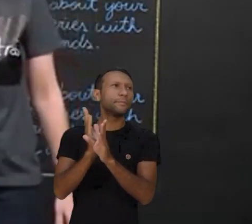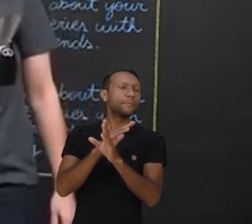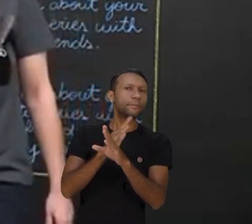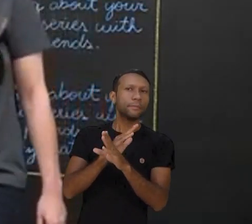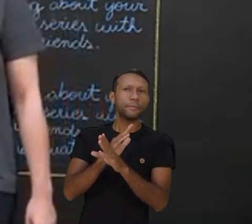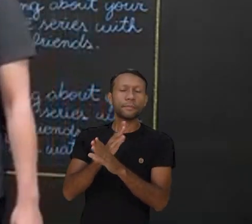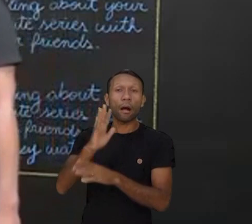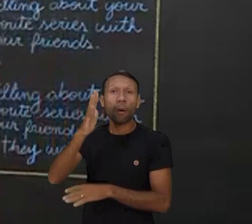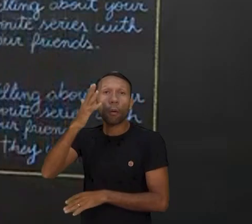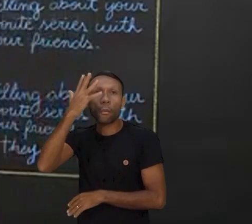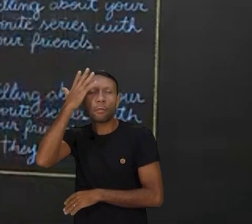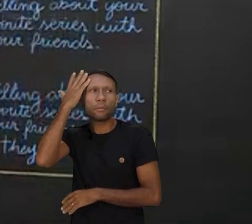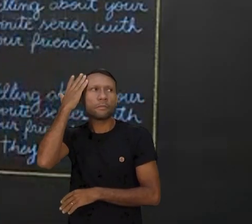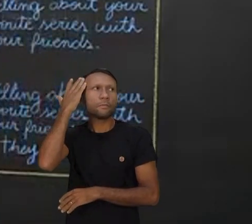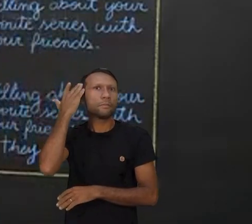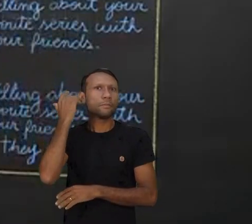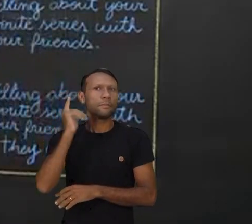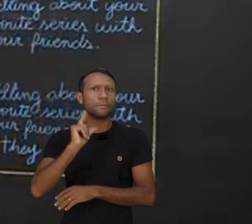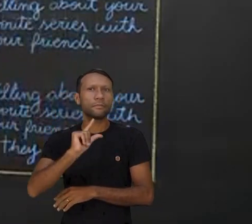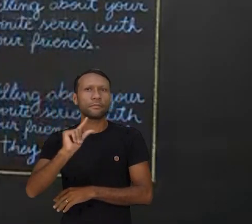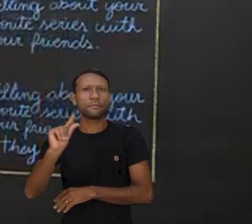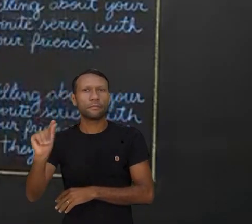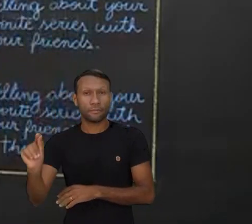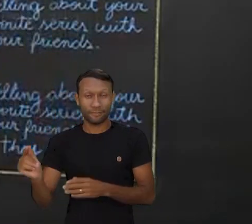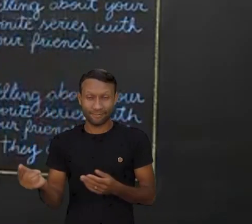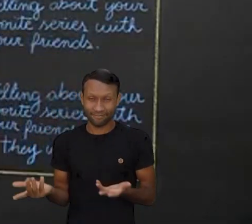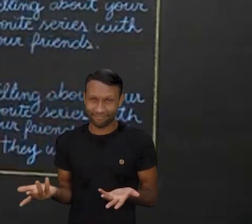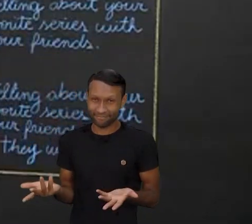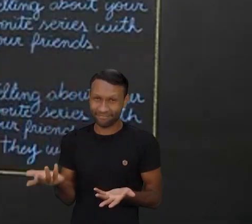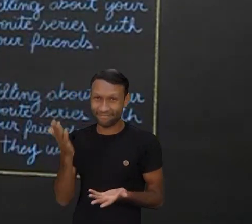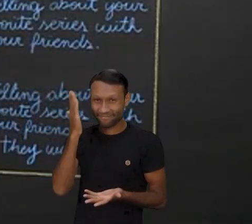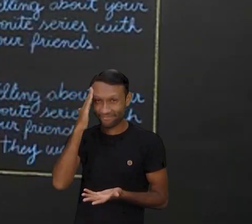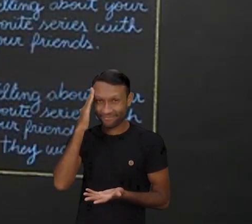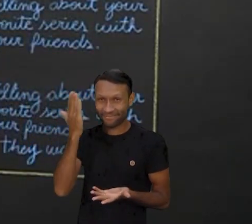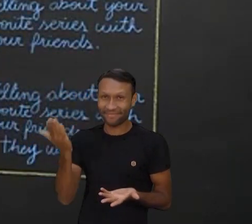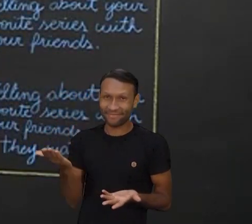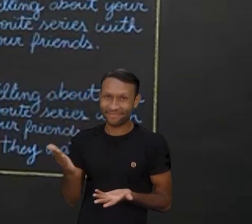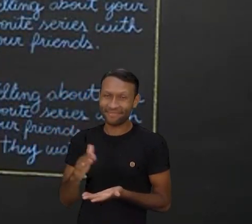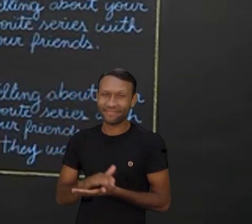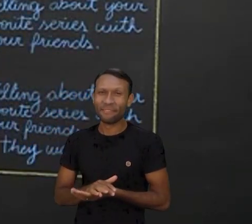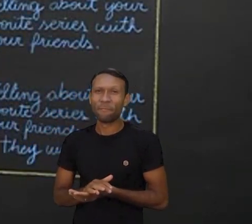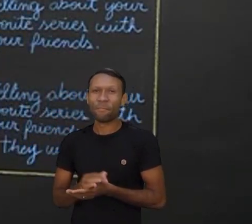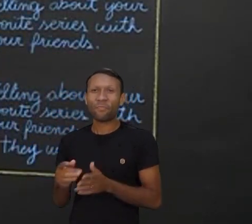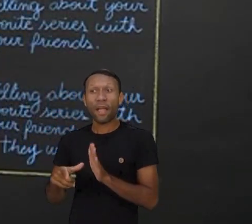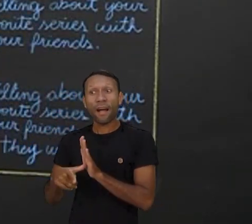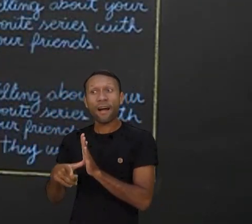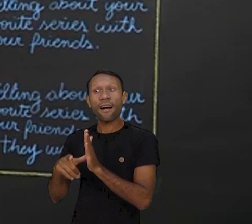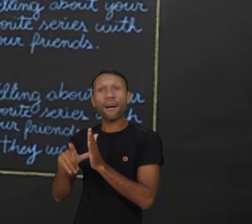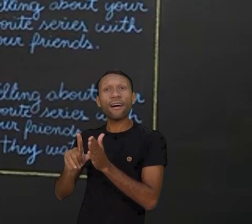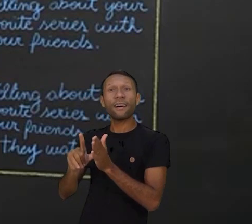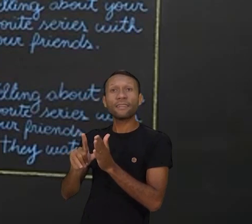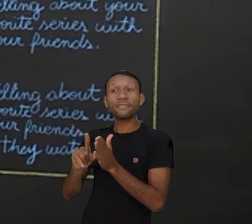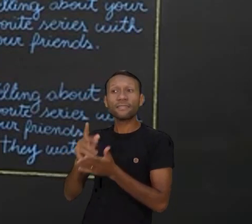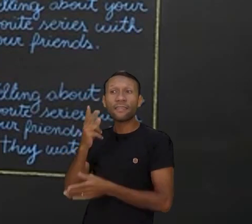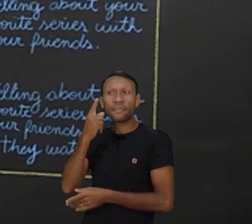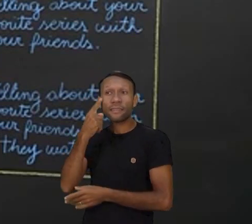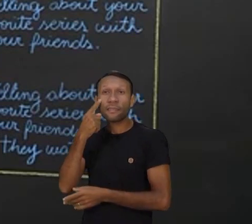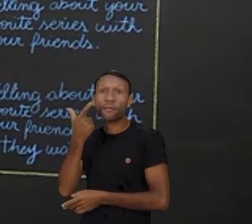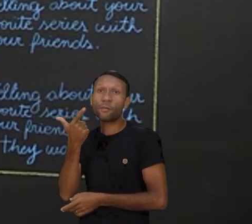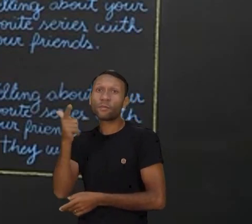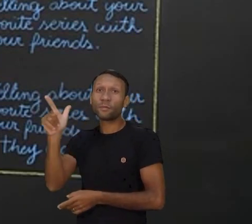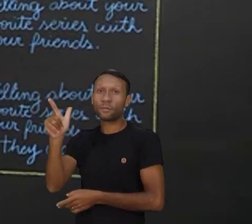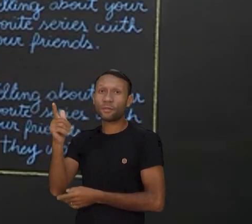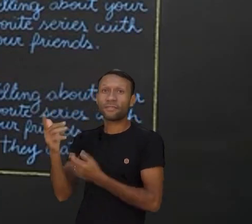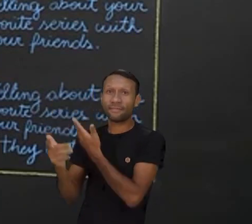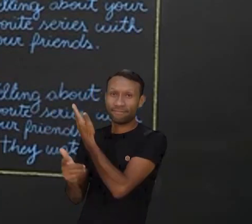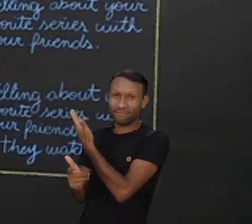você disfarça, mexe no cabelo e retira-se. Antes da gente saber se ele vai casar aqui, vamos entender os outros 2.